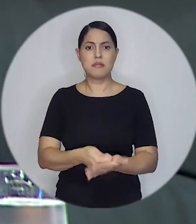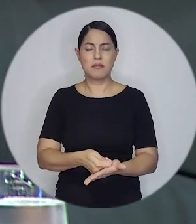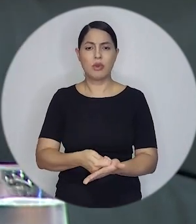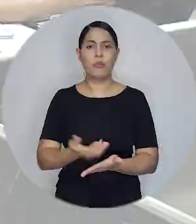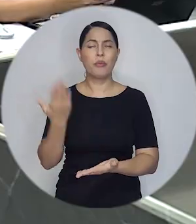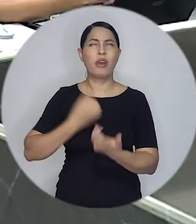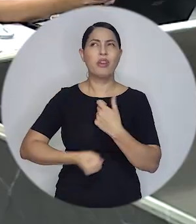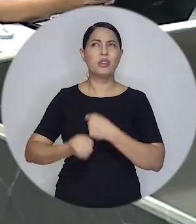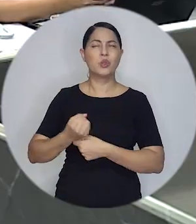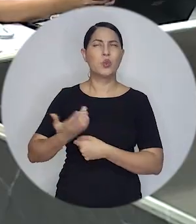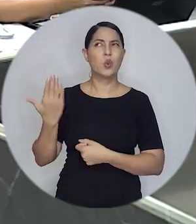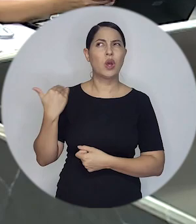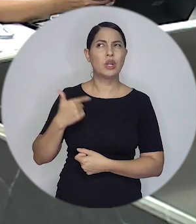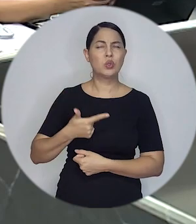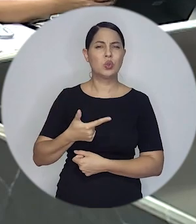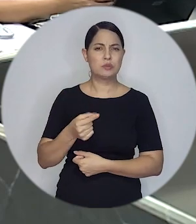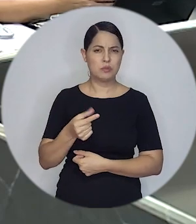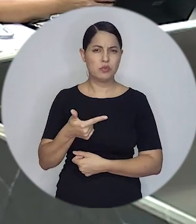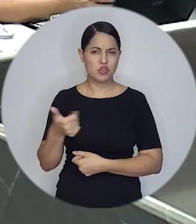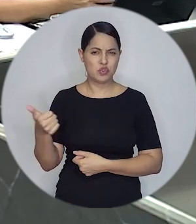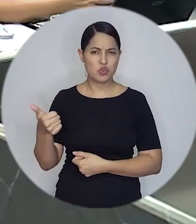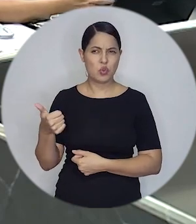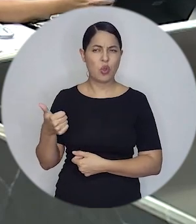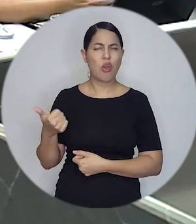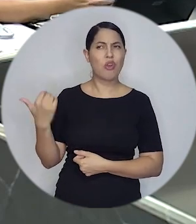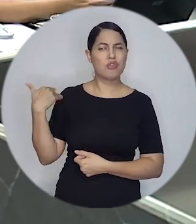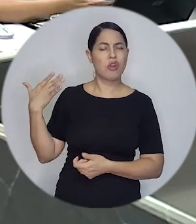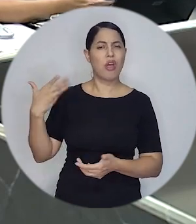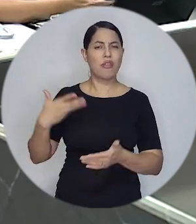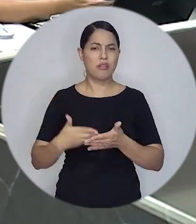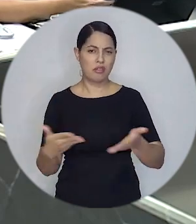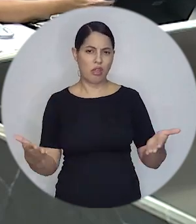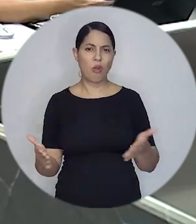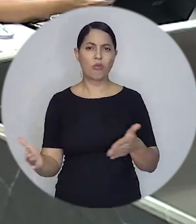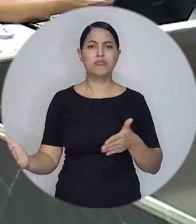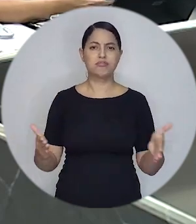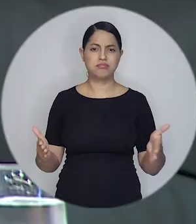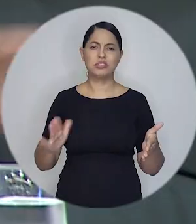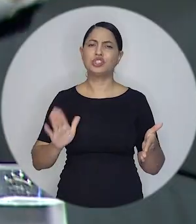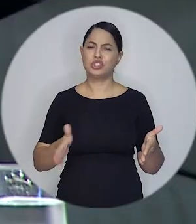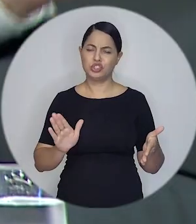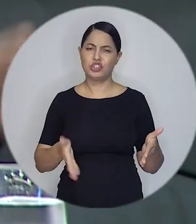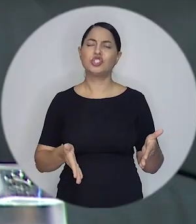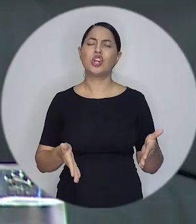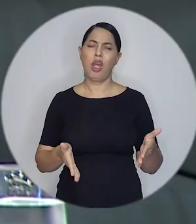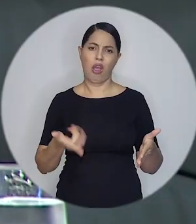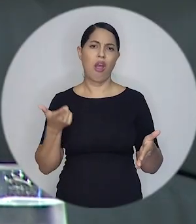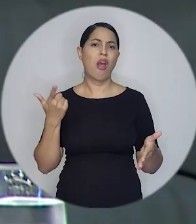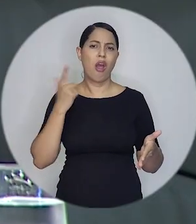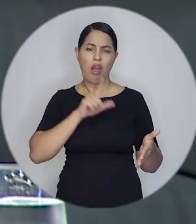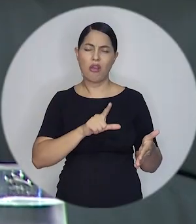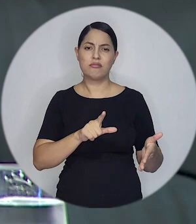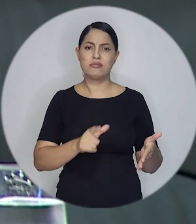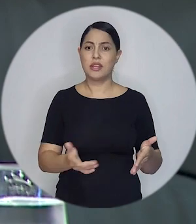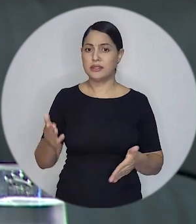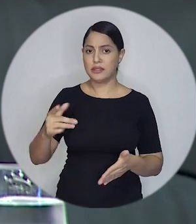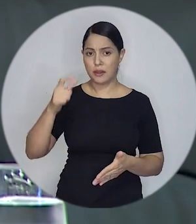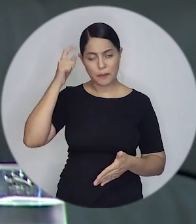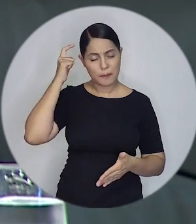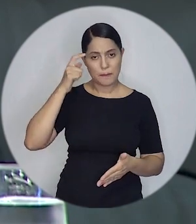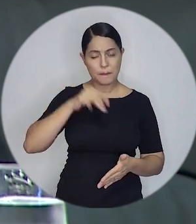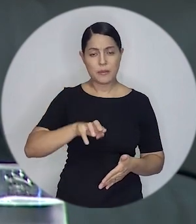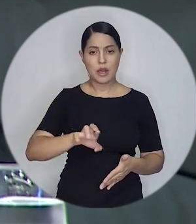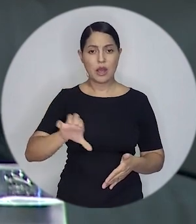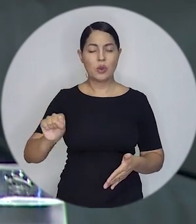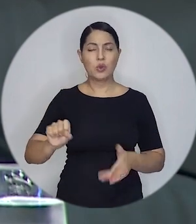obrigação, doravante, já que a recomendação é de 2021 e acredito que nesse período houve tempo suficiente, e falo aqui o nosso conselheiro do CNJ, Marcos